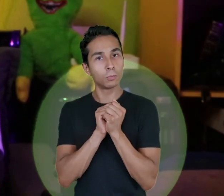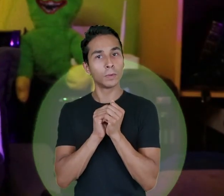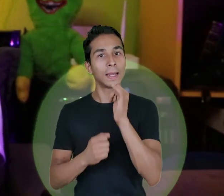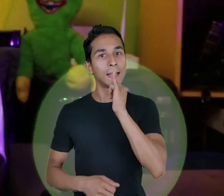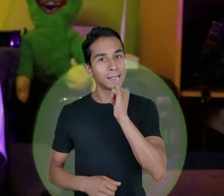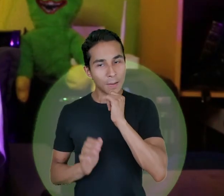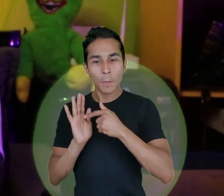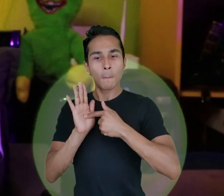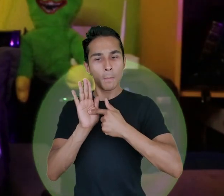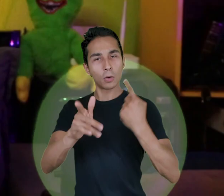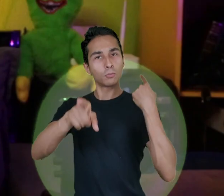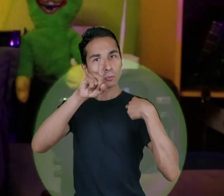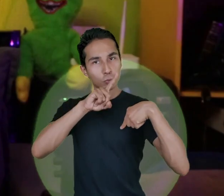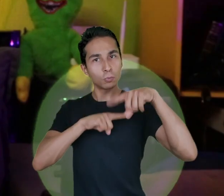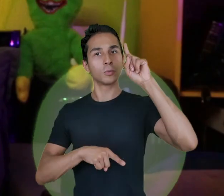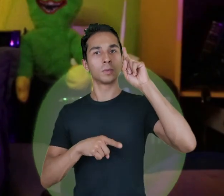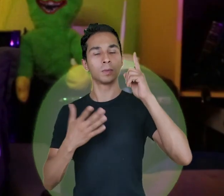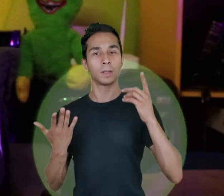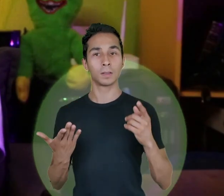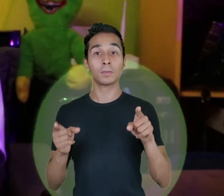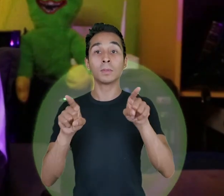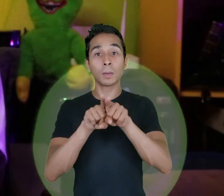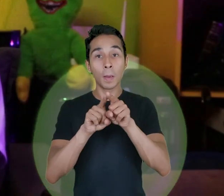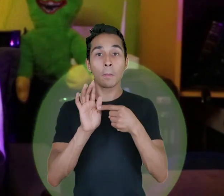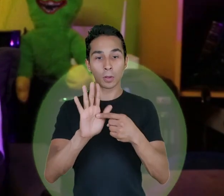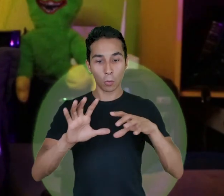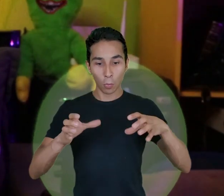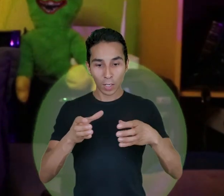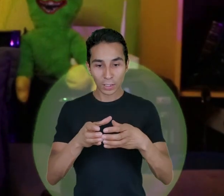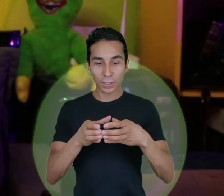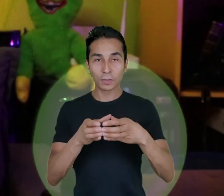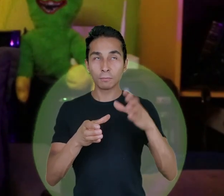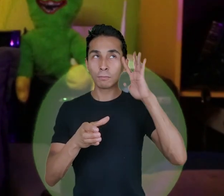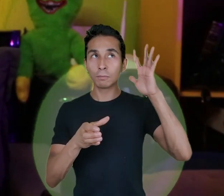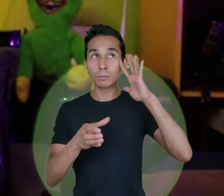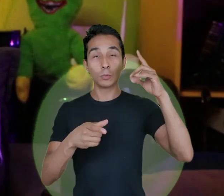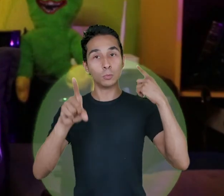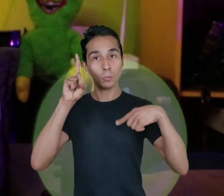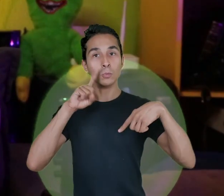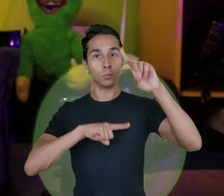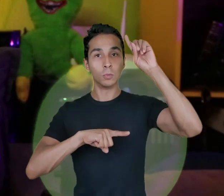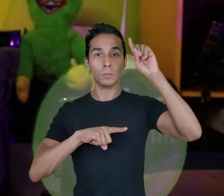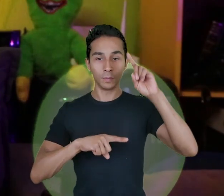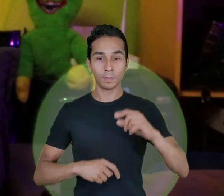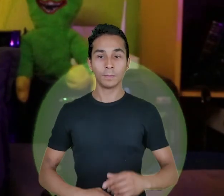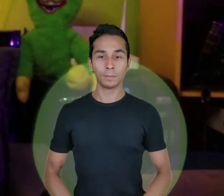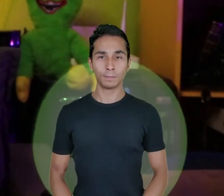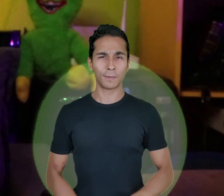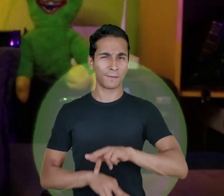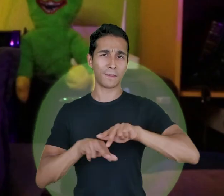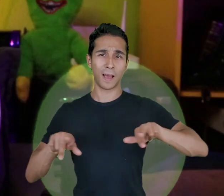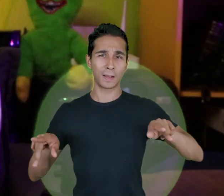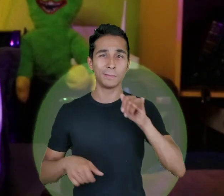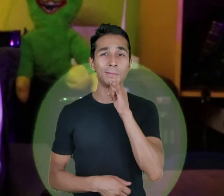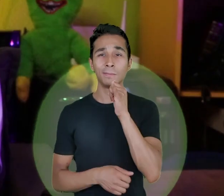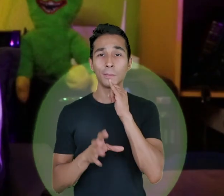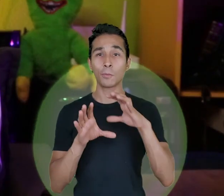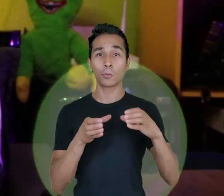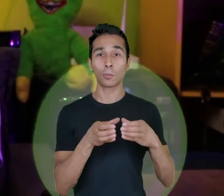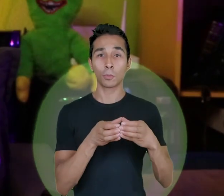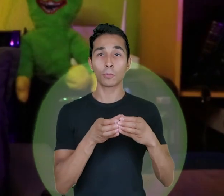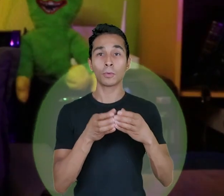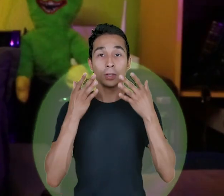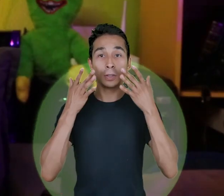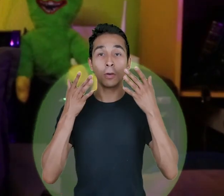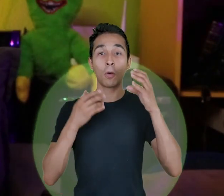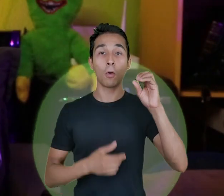de economia criativa e ao mesmo tempo de coletivo, né, de ideia de coletivo. E a gente pode citar inúmeros, né, como o